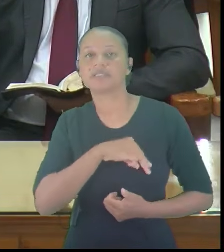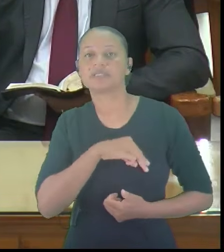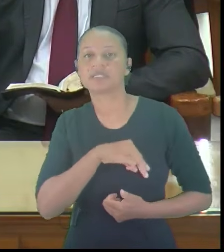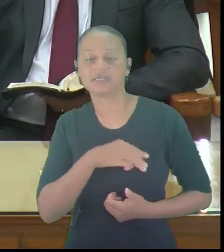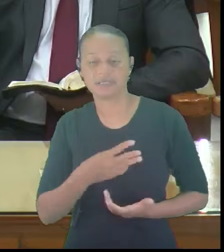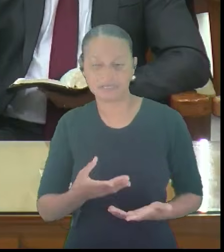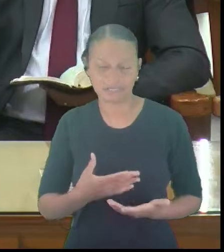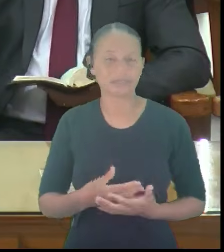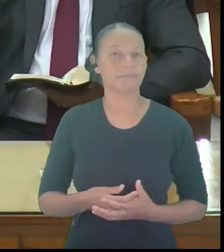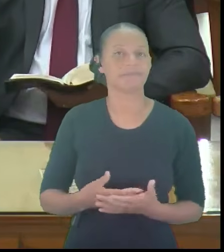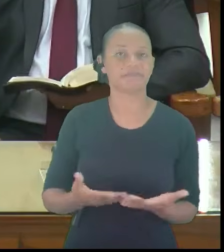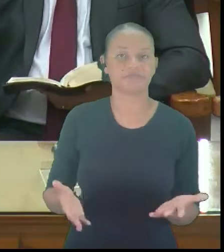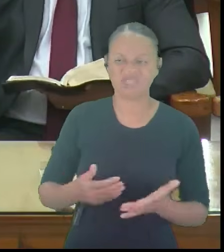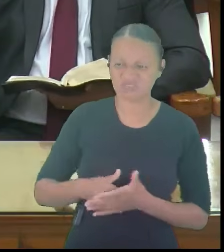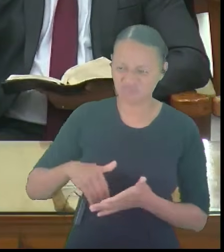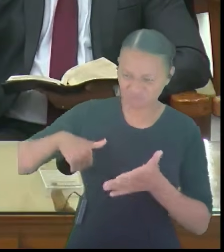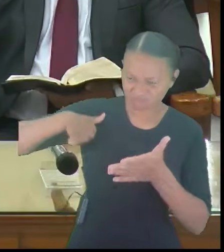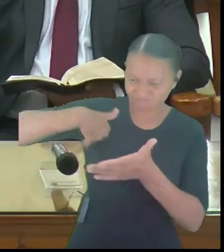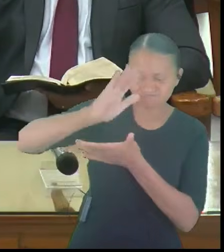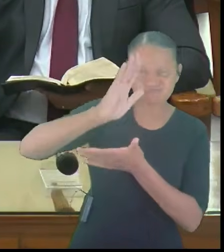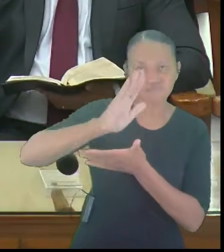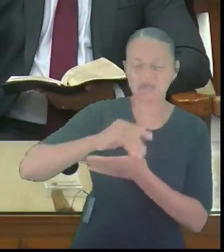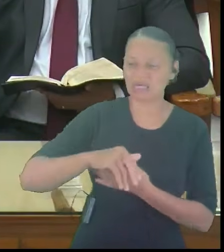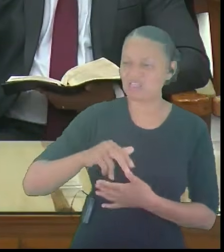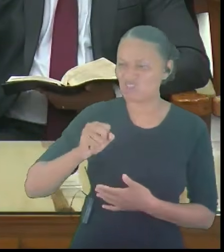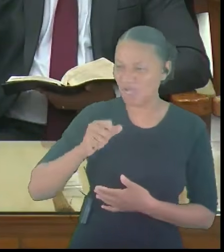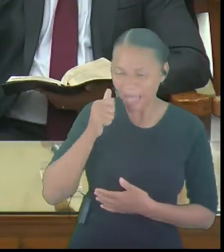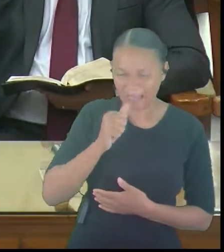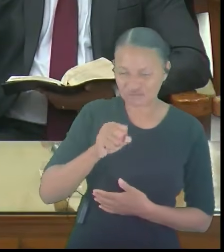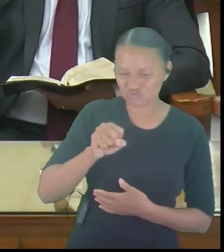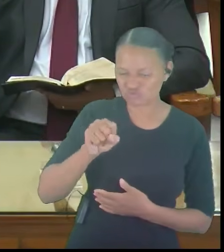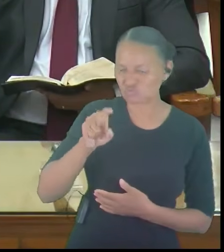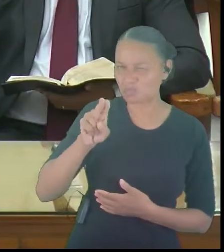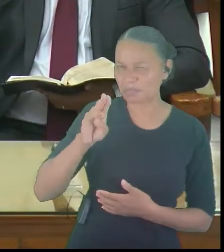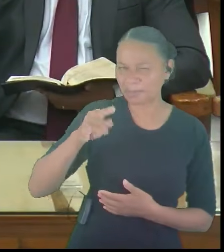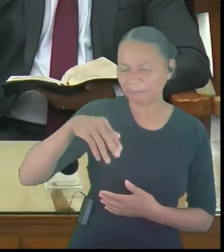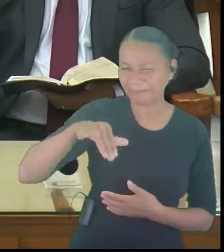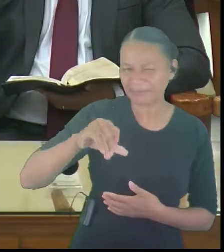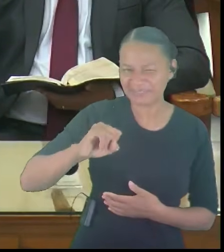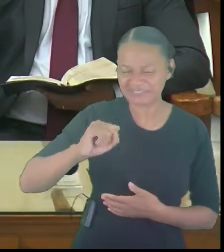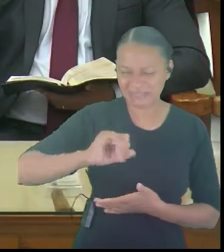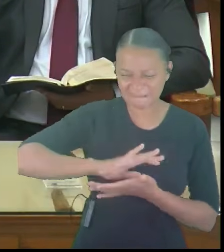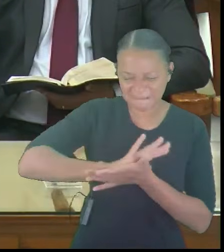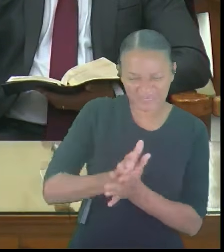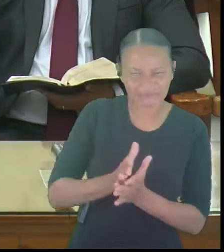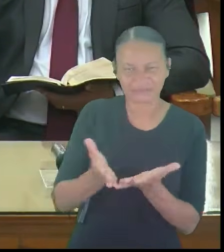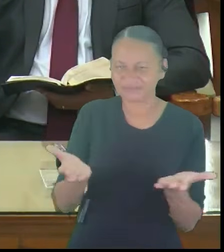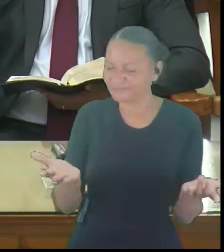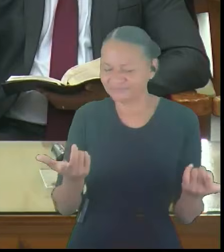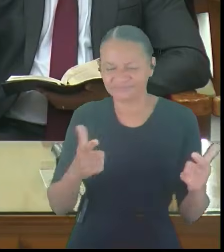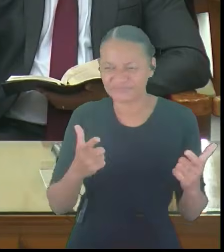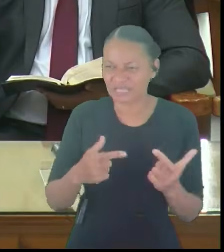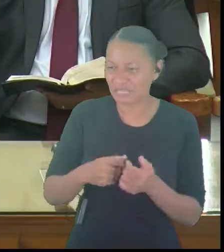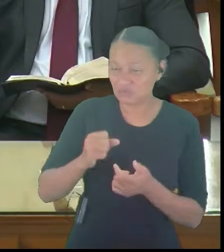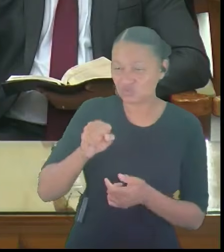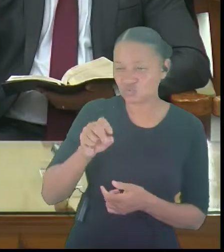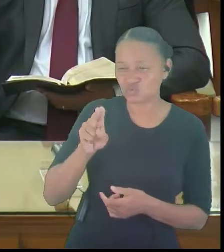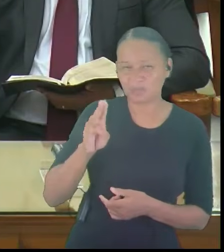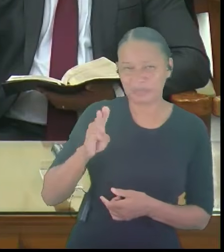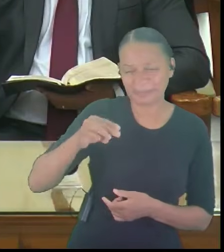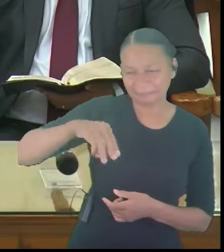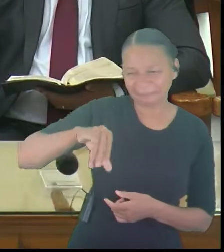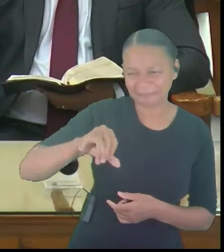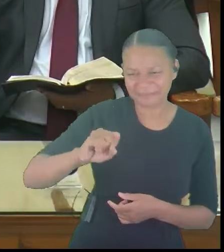Submissa não é chutada, submissa não é espancada, submissa não é pisada, submissa não é xingada.